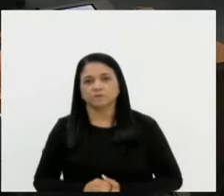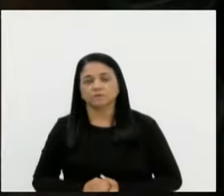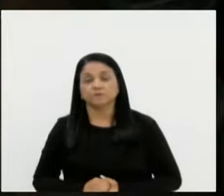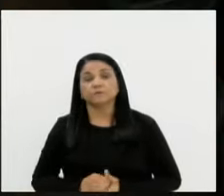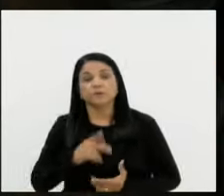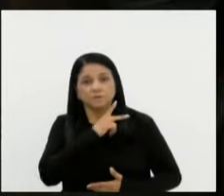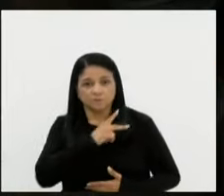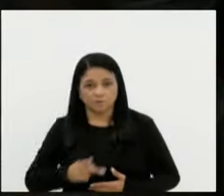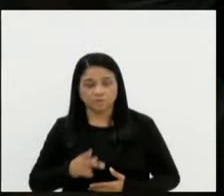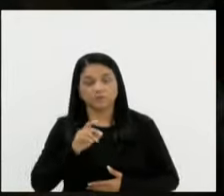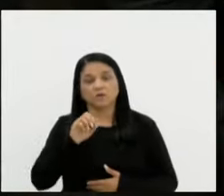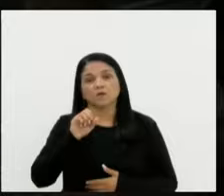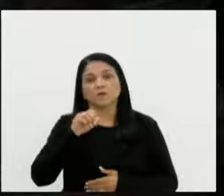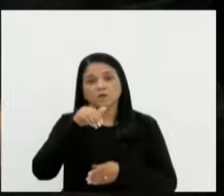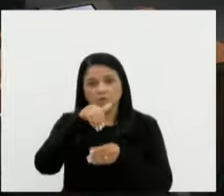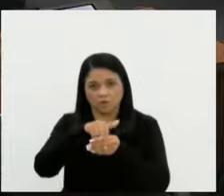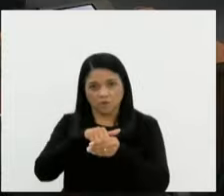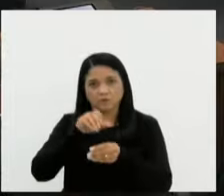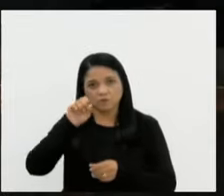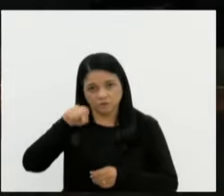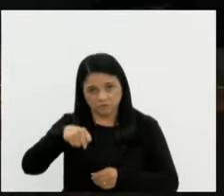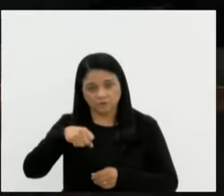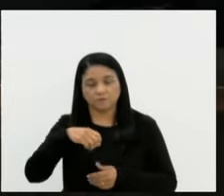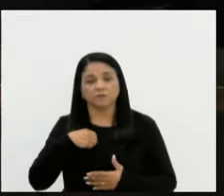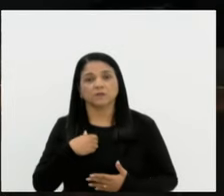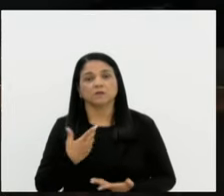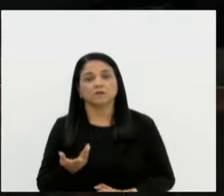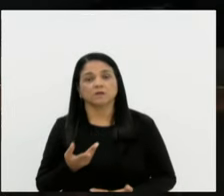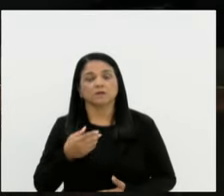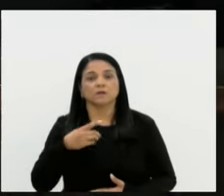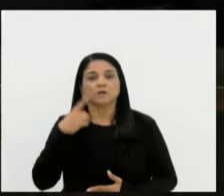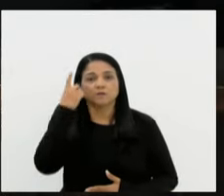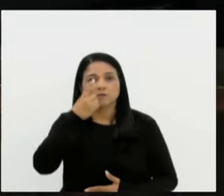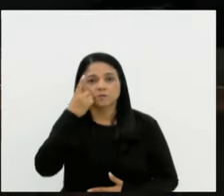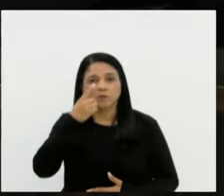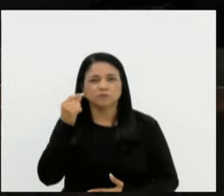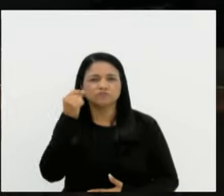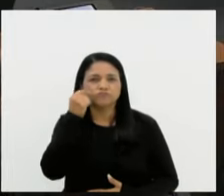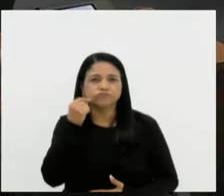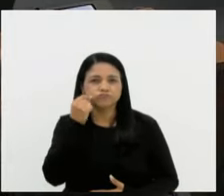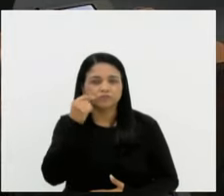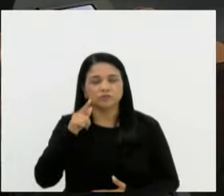Presidente, eu voto sim. Deputado Giovanni Ratinho.